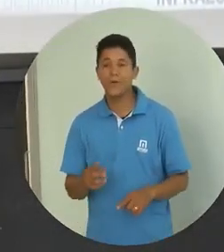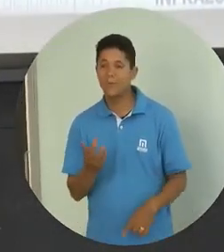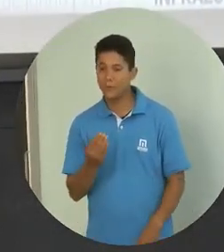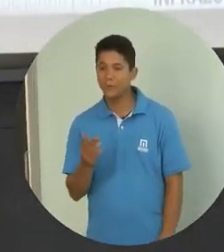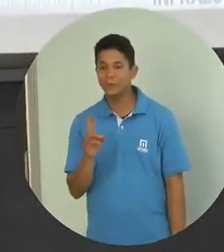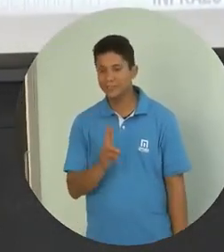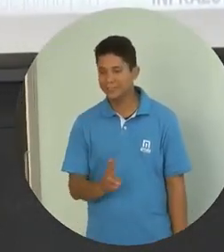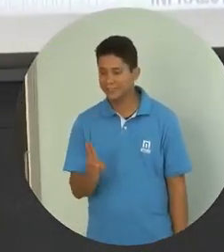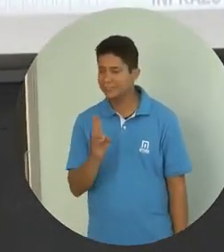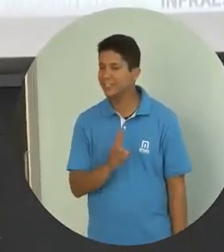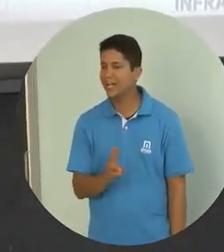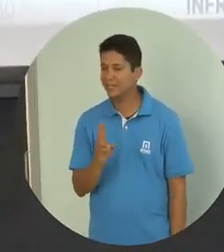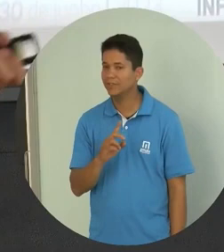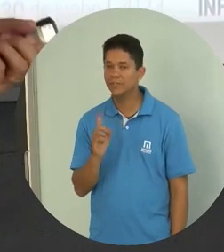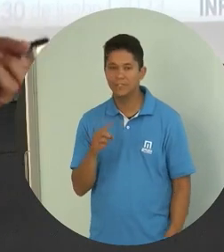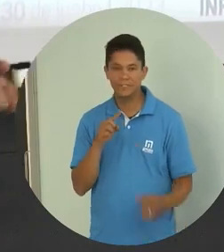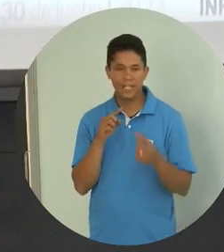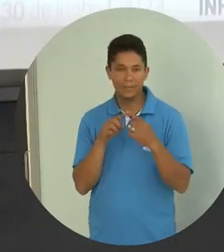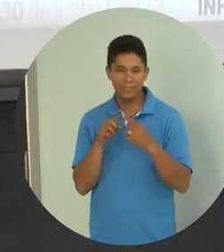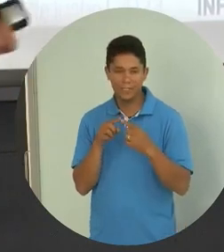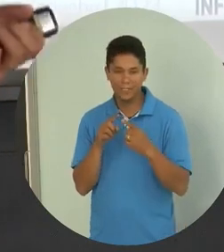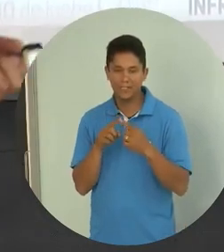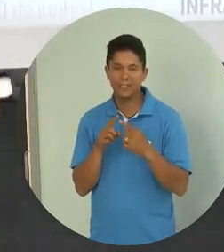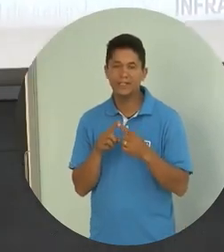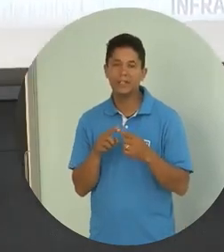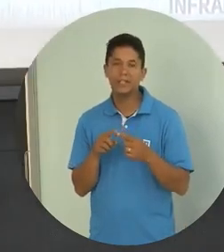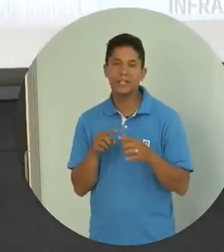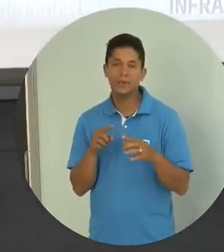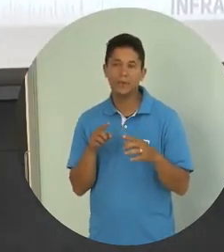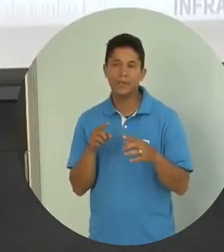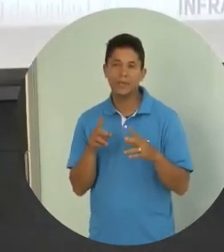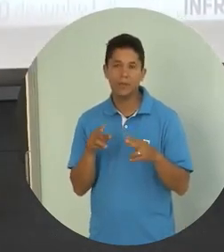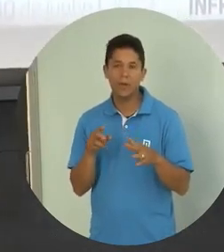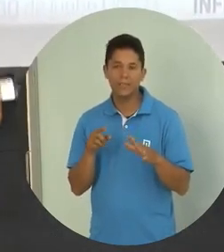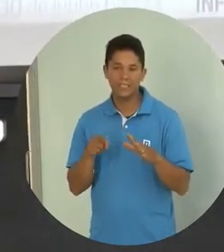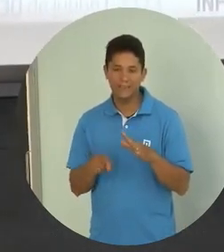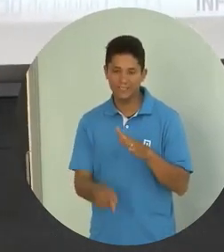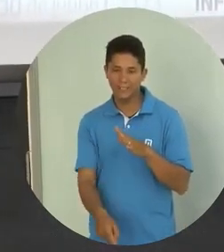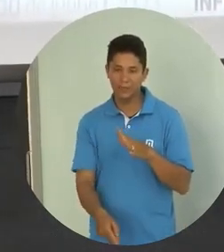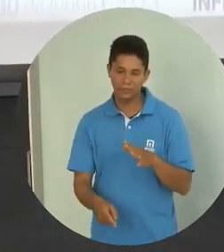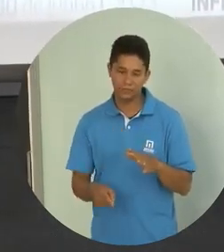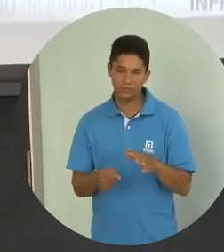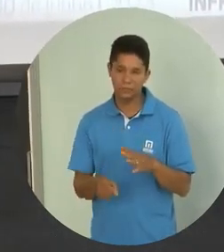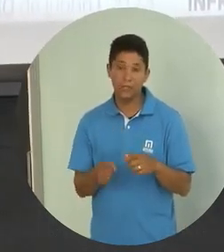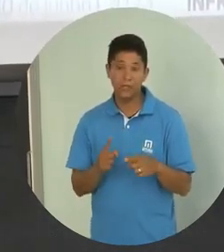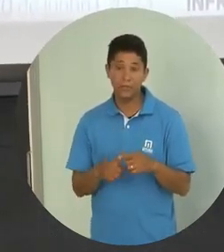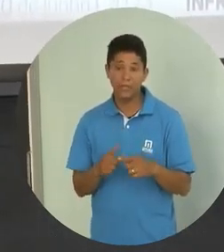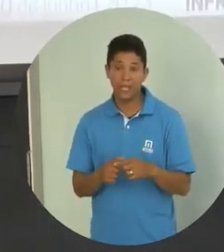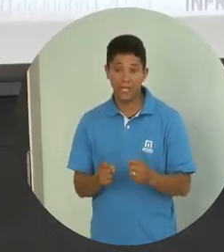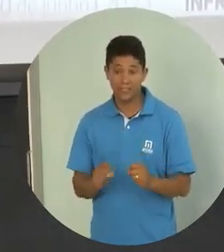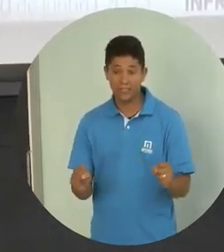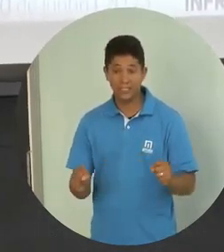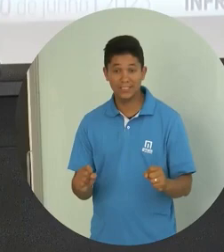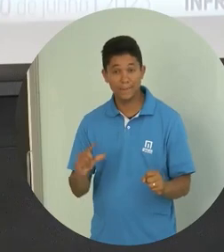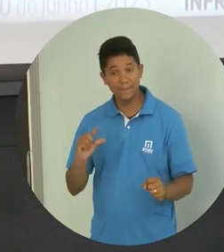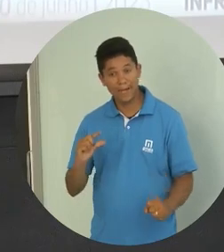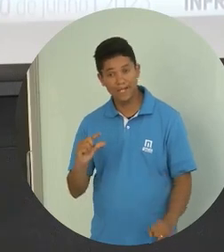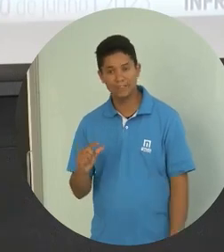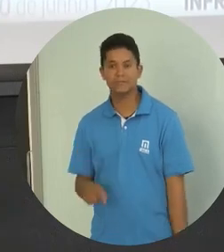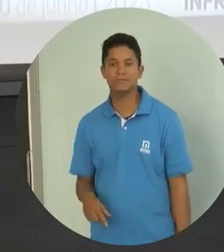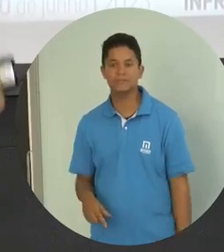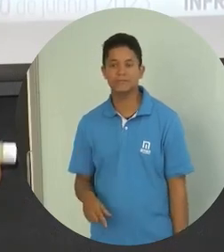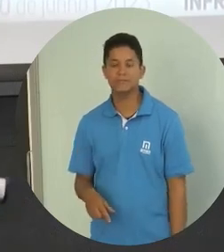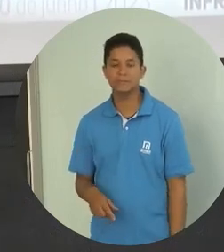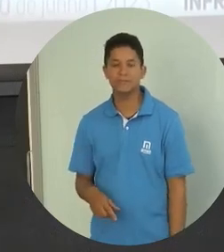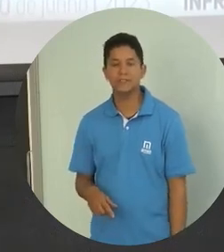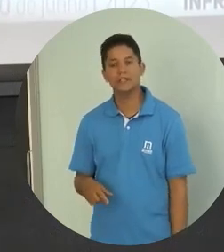aqui em consolidação de material para escavação depois, porque a resistência baixa, em meio arenoso, a gente já recebeu consultas,